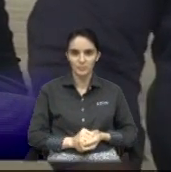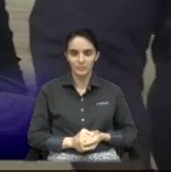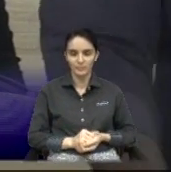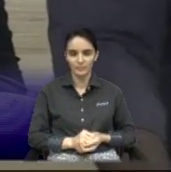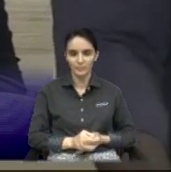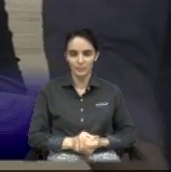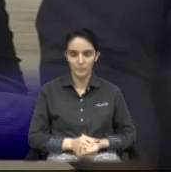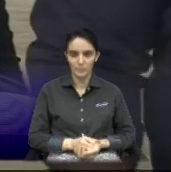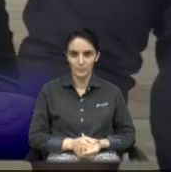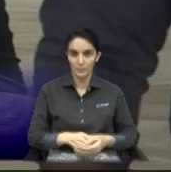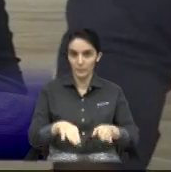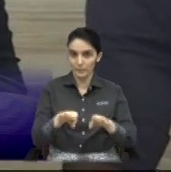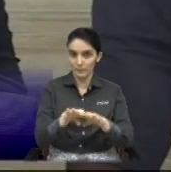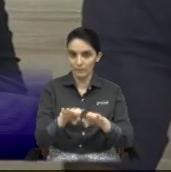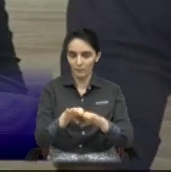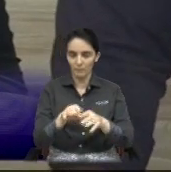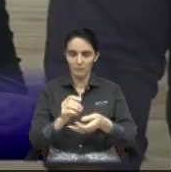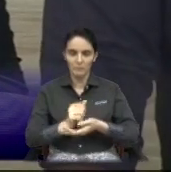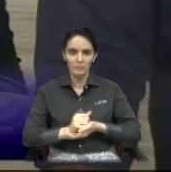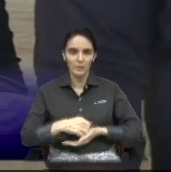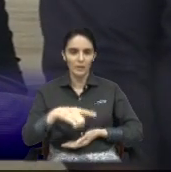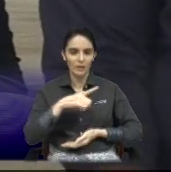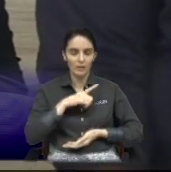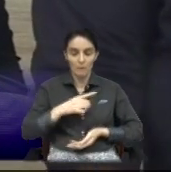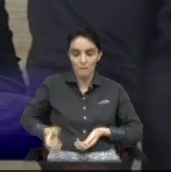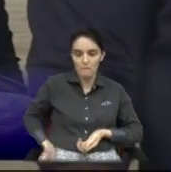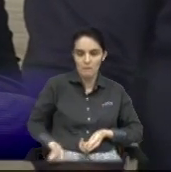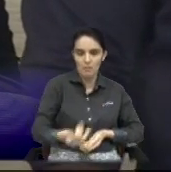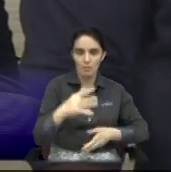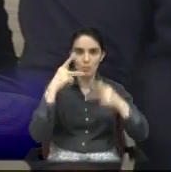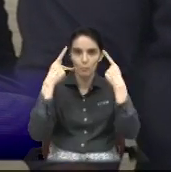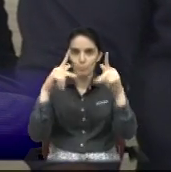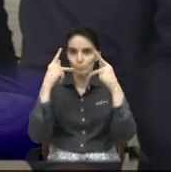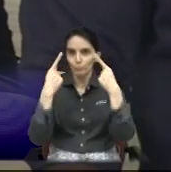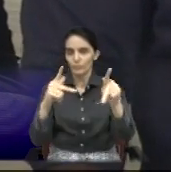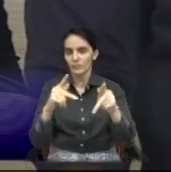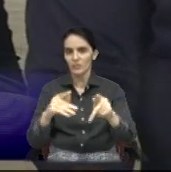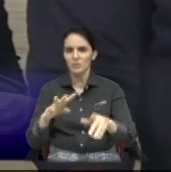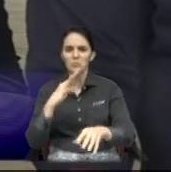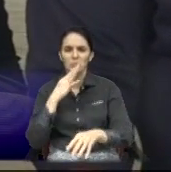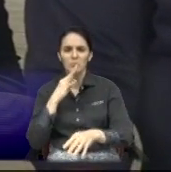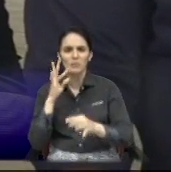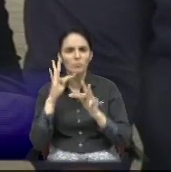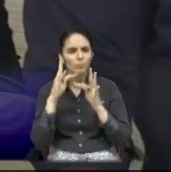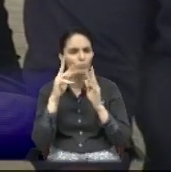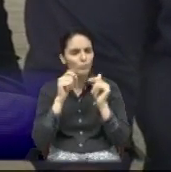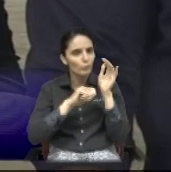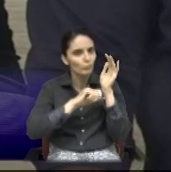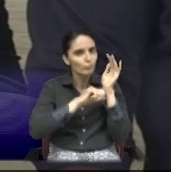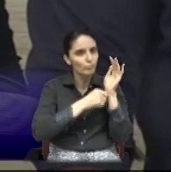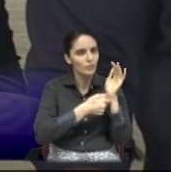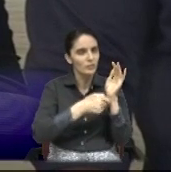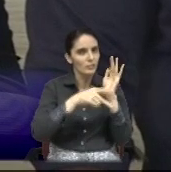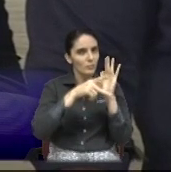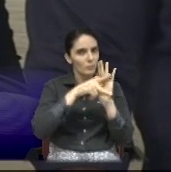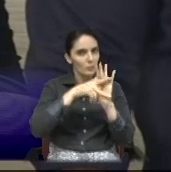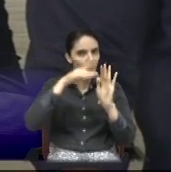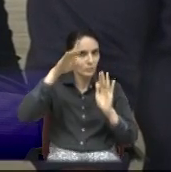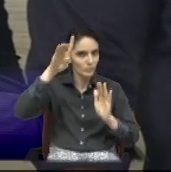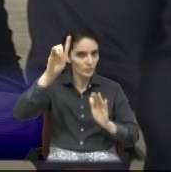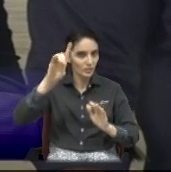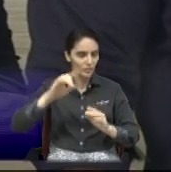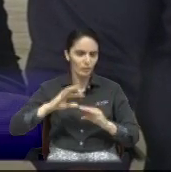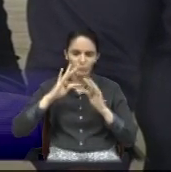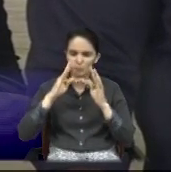tine. E ainda que tivesse o dom de profecia, e conhecesse todos os mistérios, e toda a ciência,